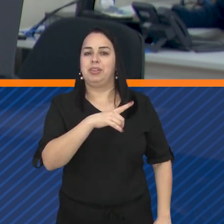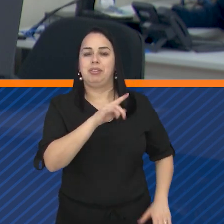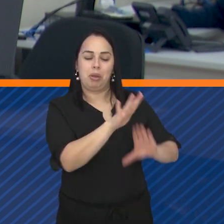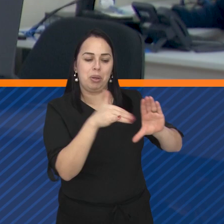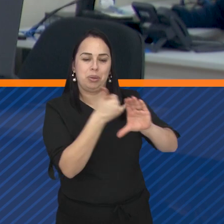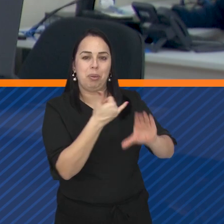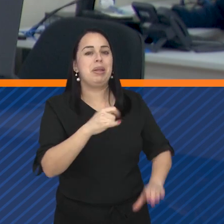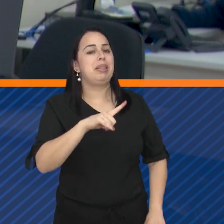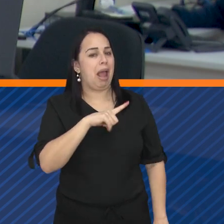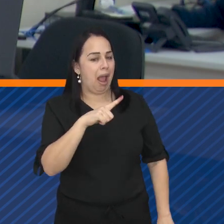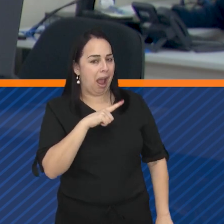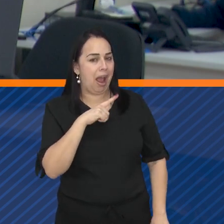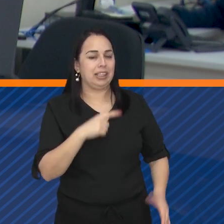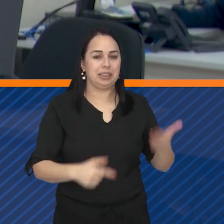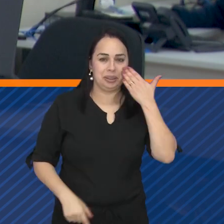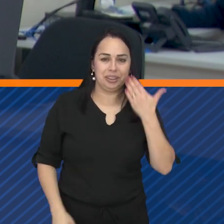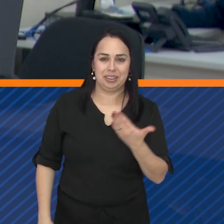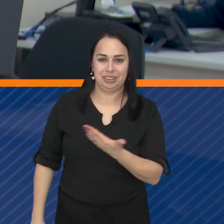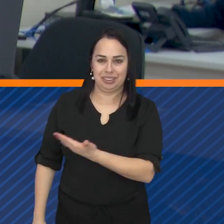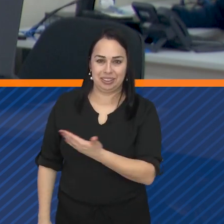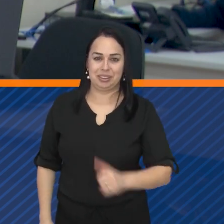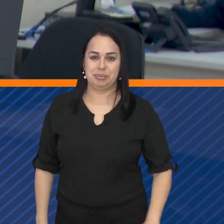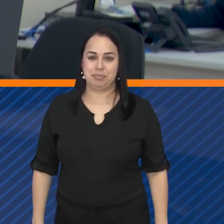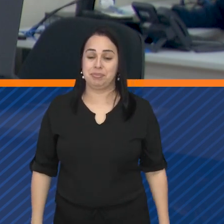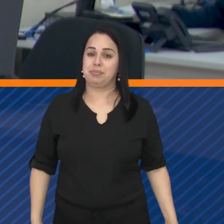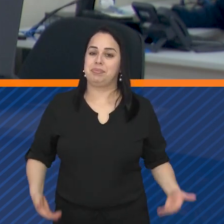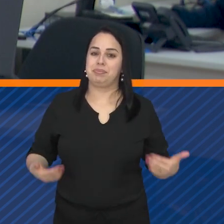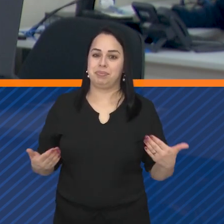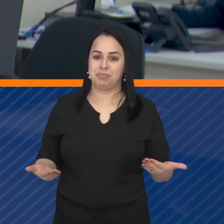tá tudo no YouTube da Câmara. É só acompanhar.